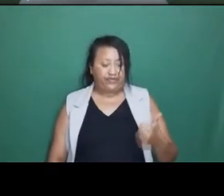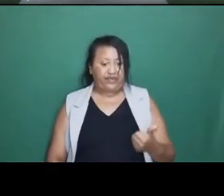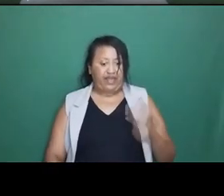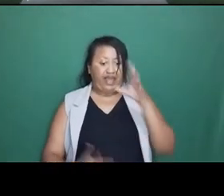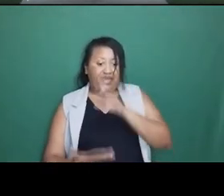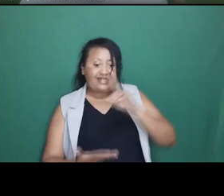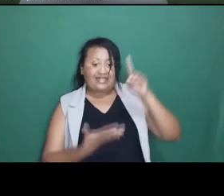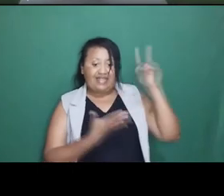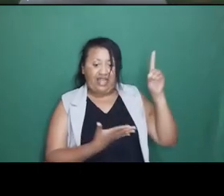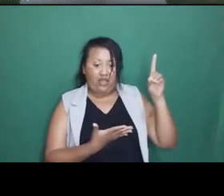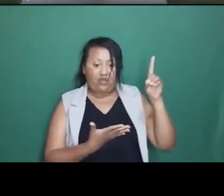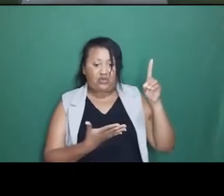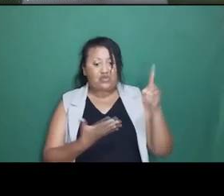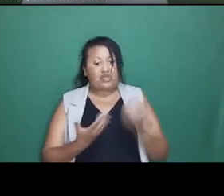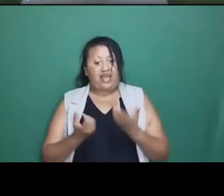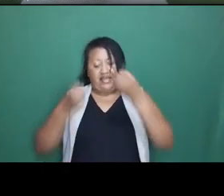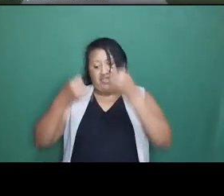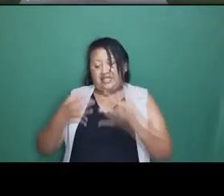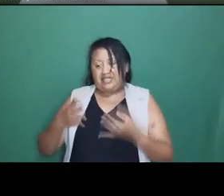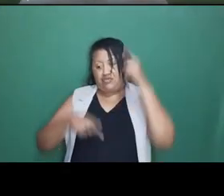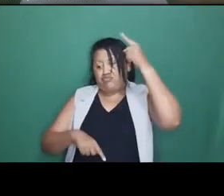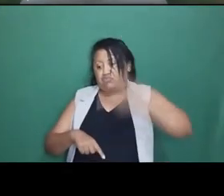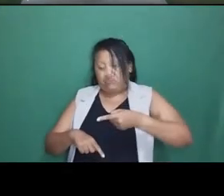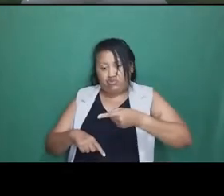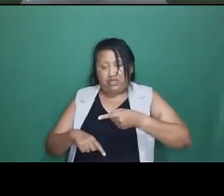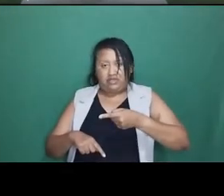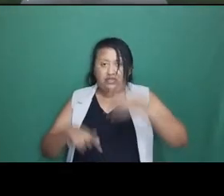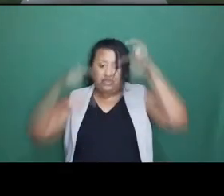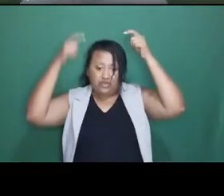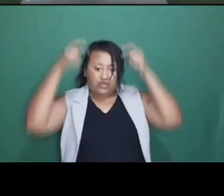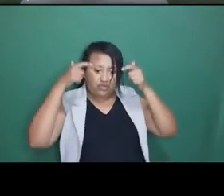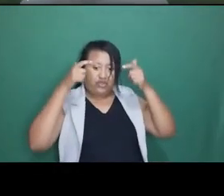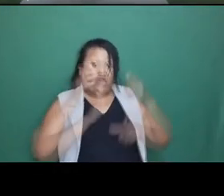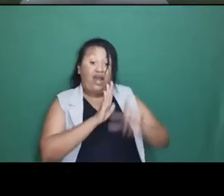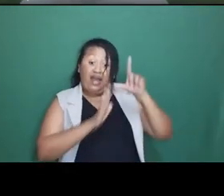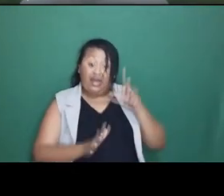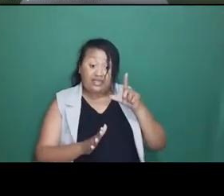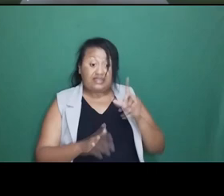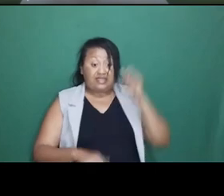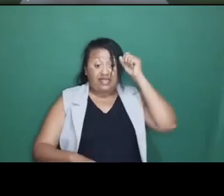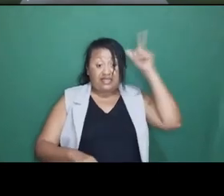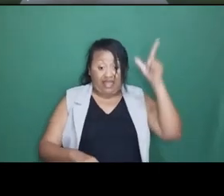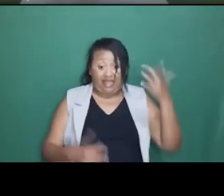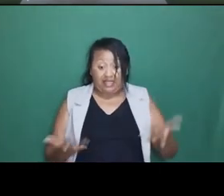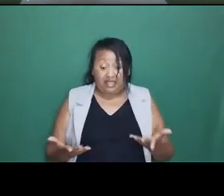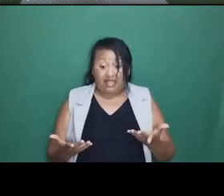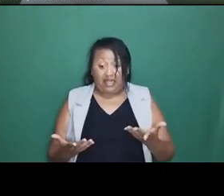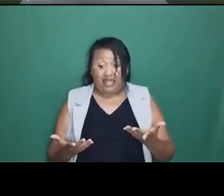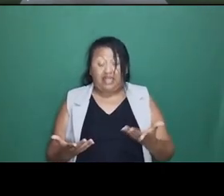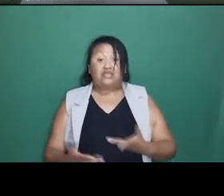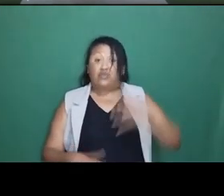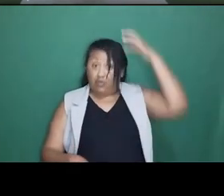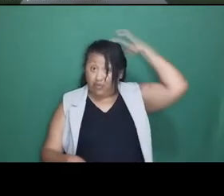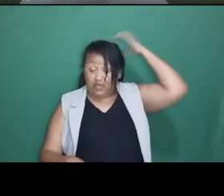emana autoridade do Rei Nós também já vimos isso nos itens anteriores que a ideia do bispo